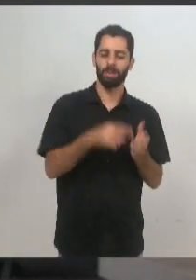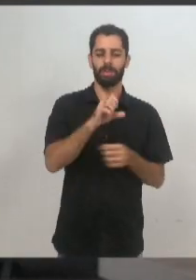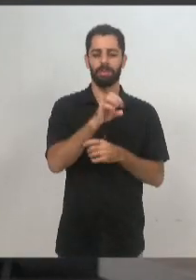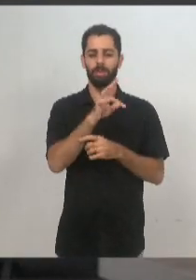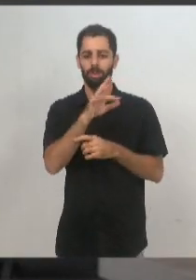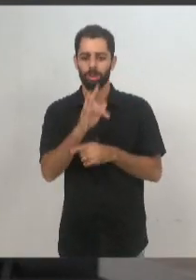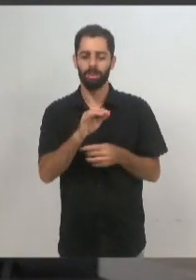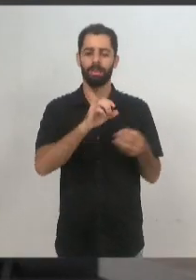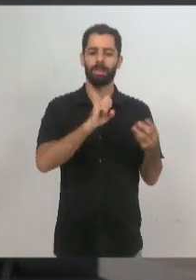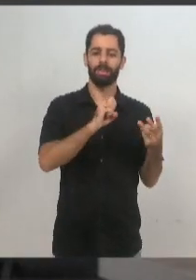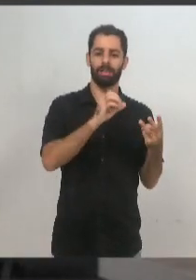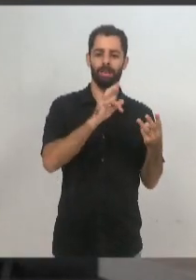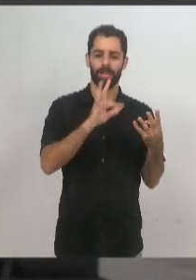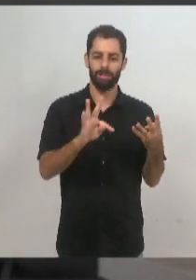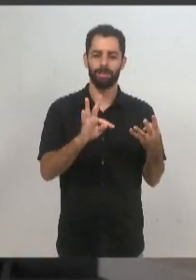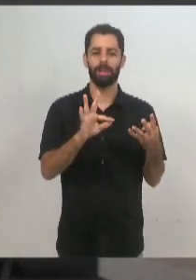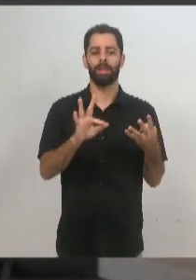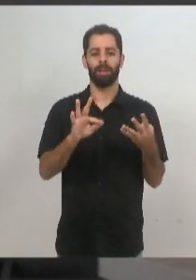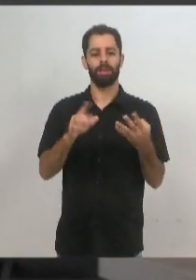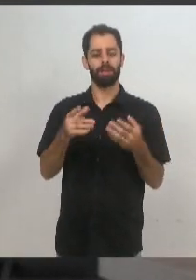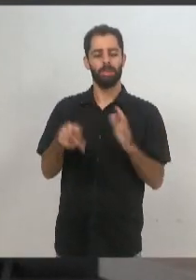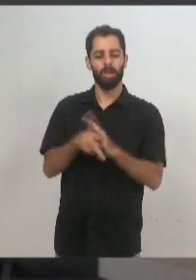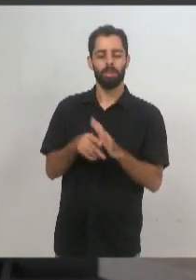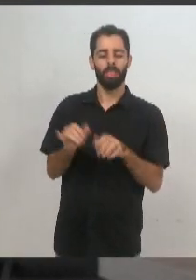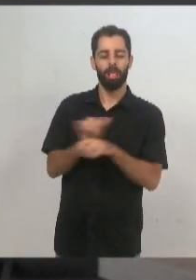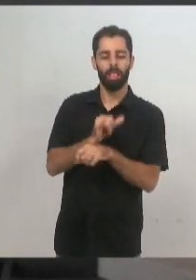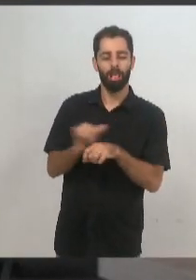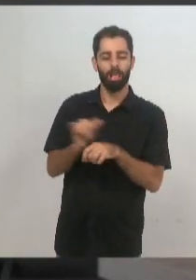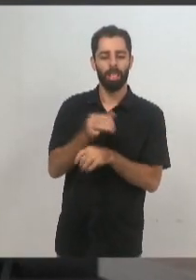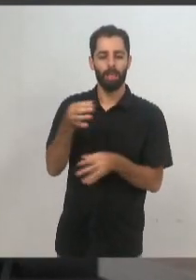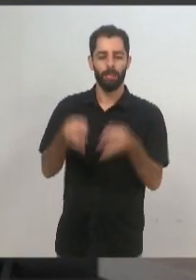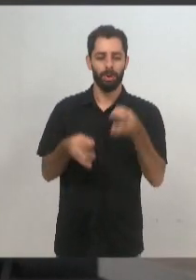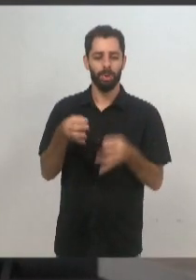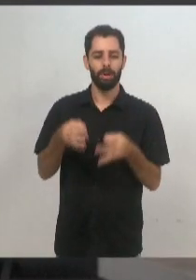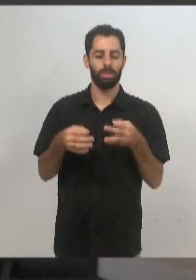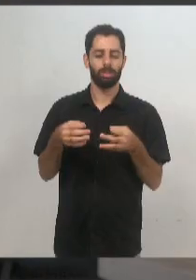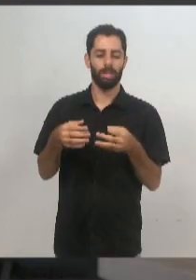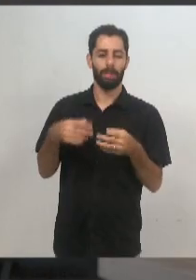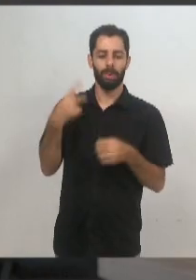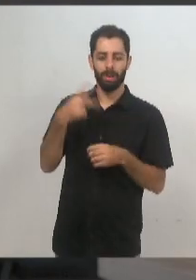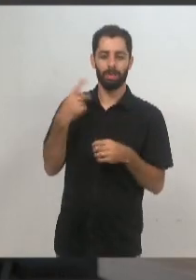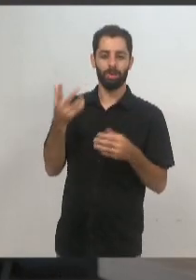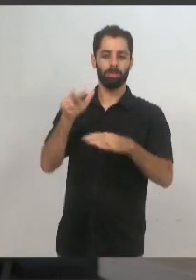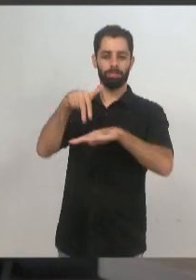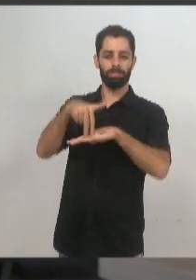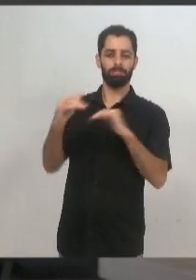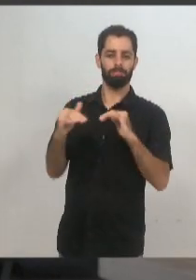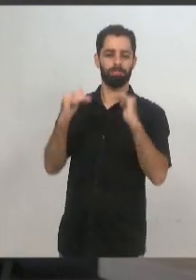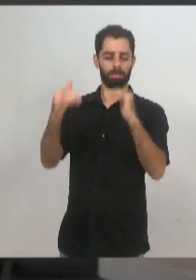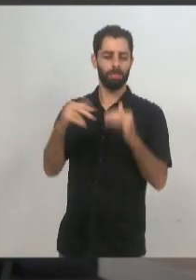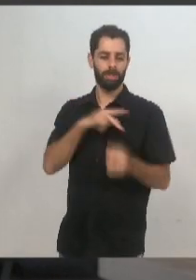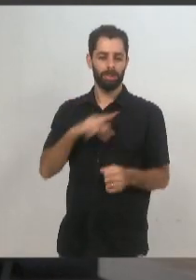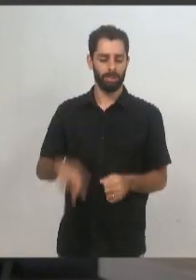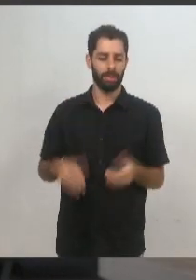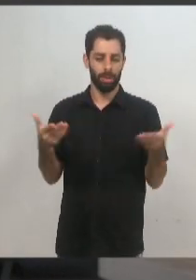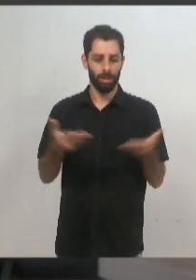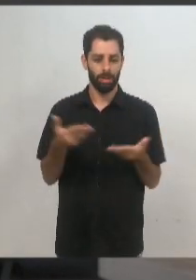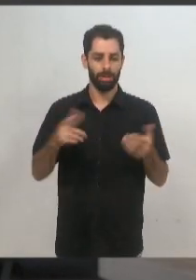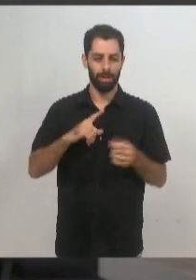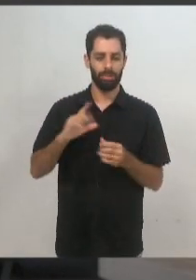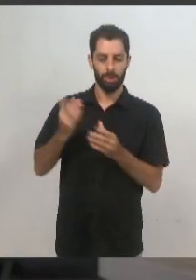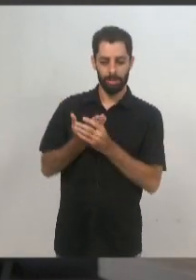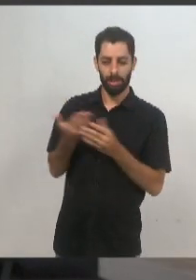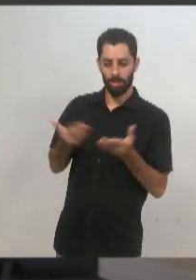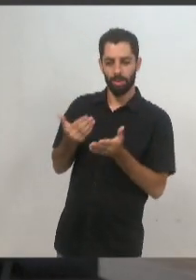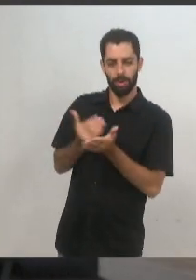no STF, e por uma manobra jurídico-política, estão lá na presidência hoje. Processos que correram agora, estou